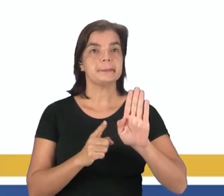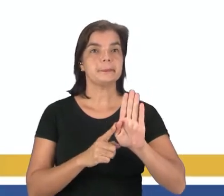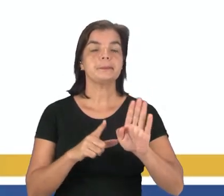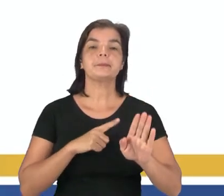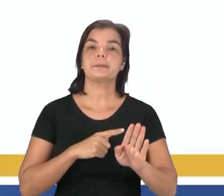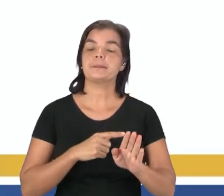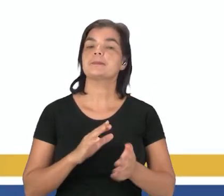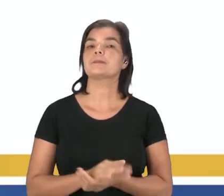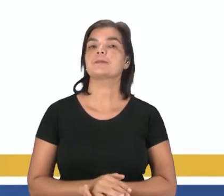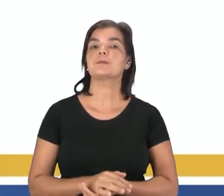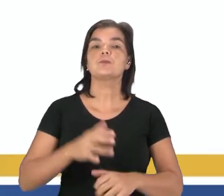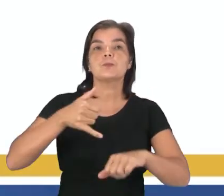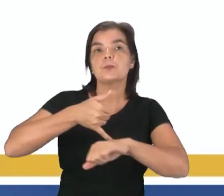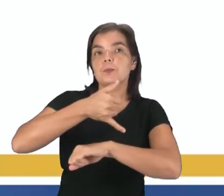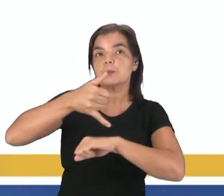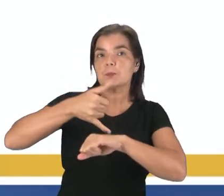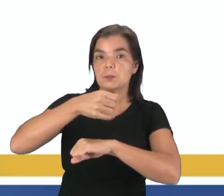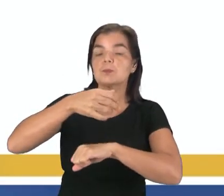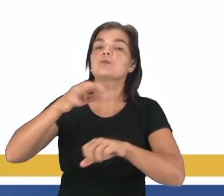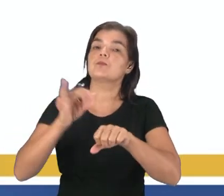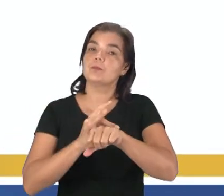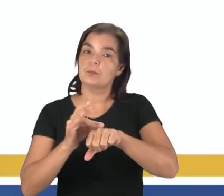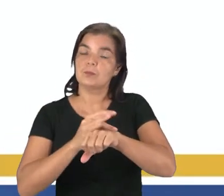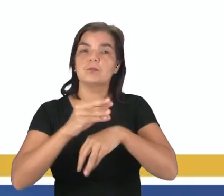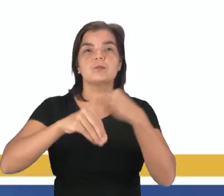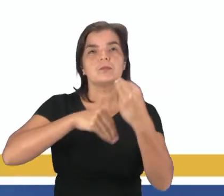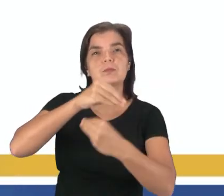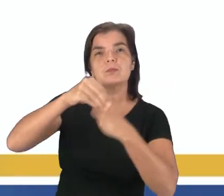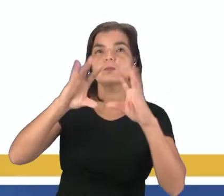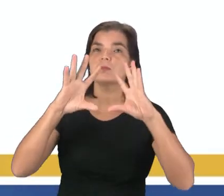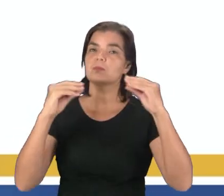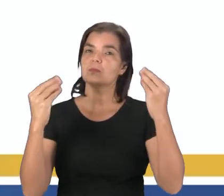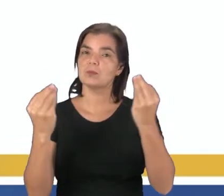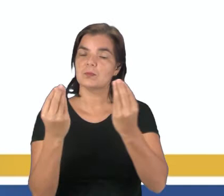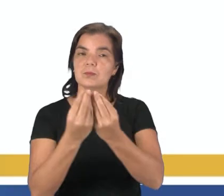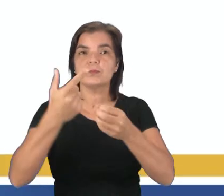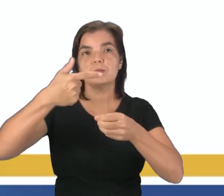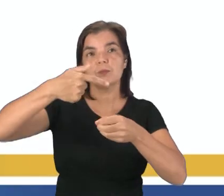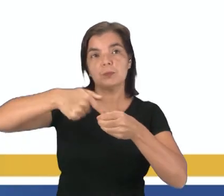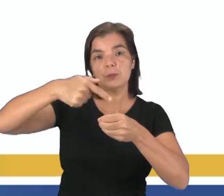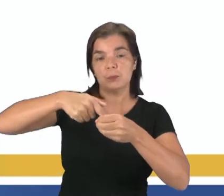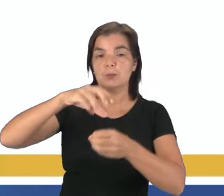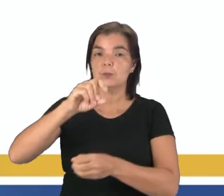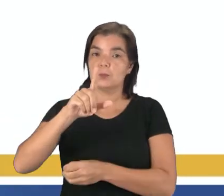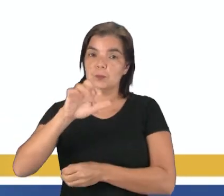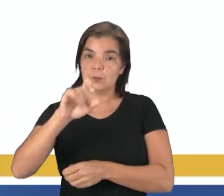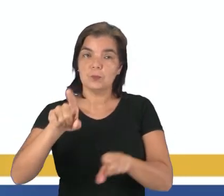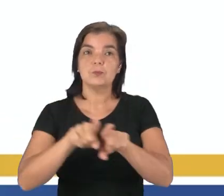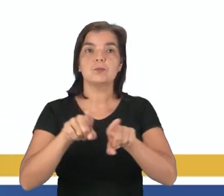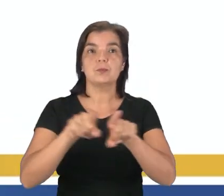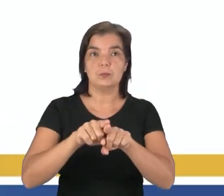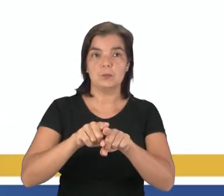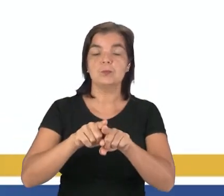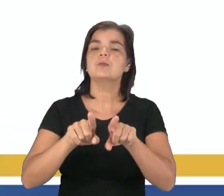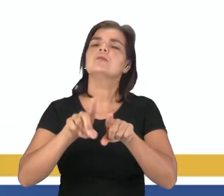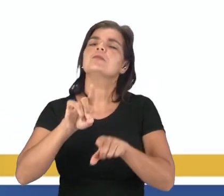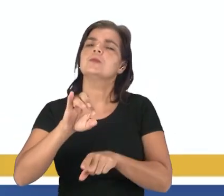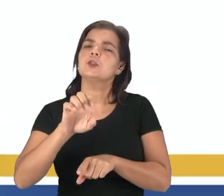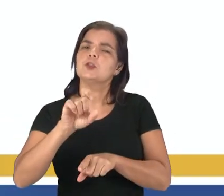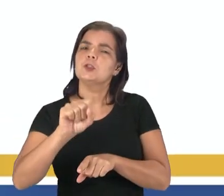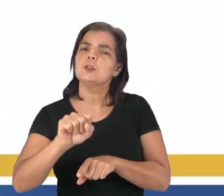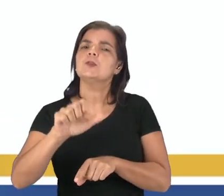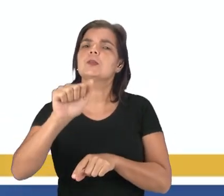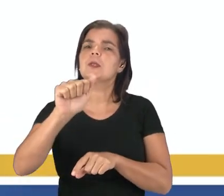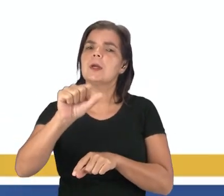temos a seguinte afirmativa. O petróleo é uma mistura de várias substâncias como gasolina, óleo diesel e asfalto. E aí,